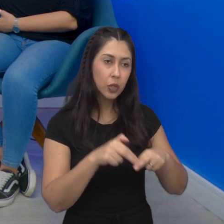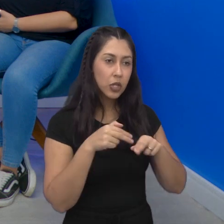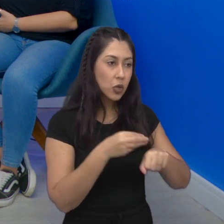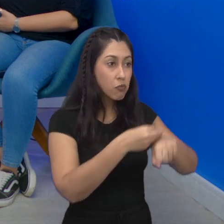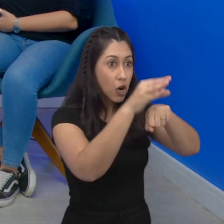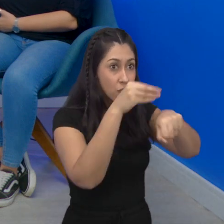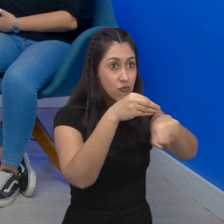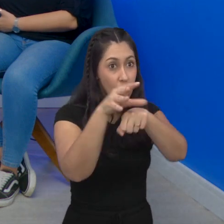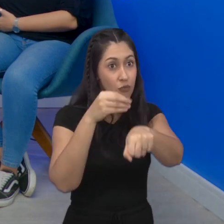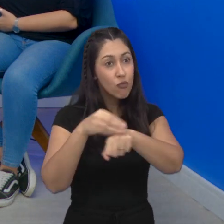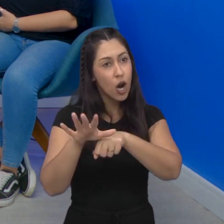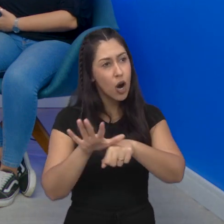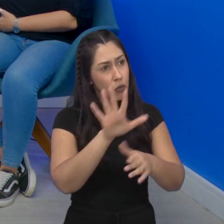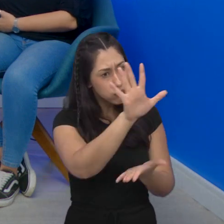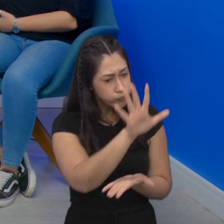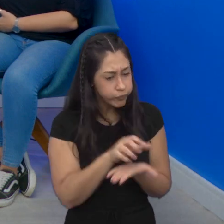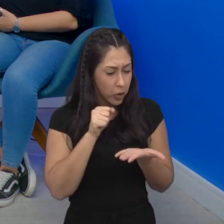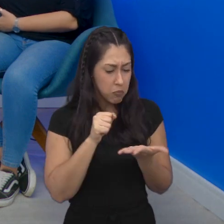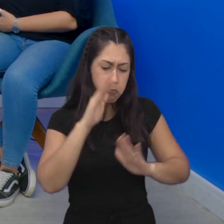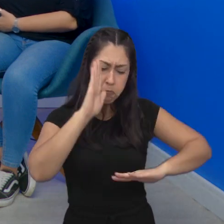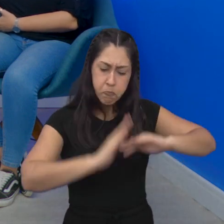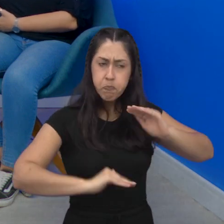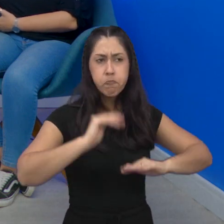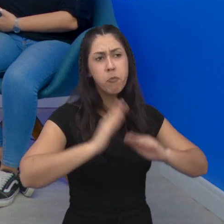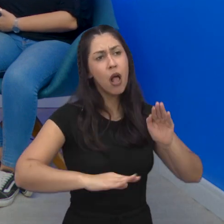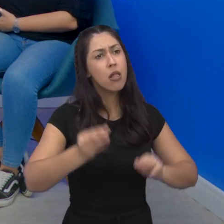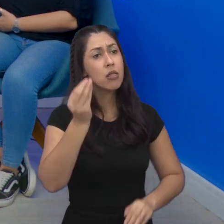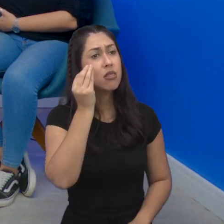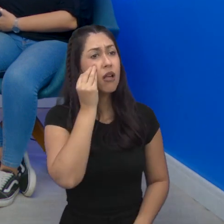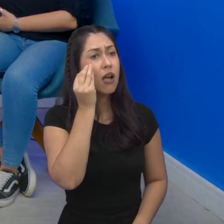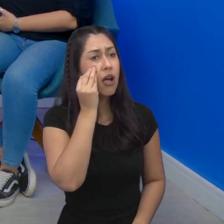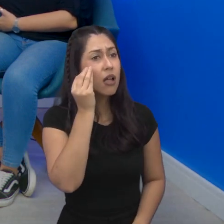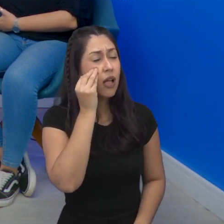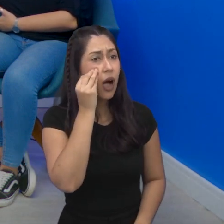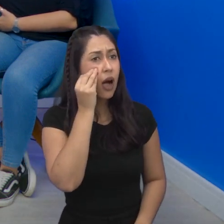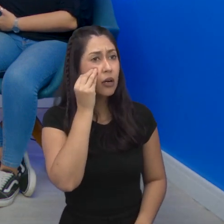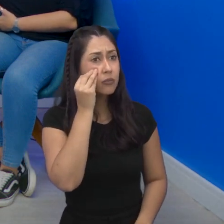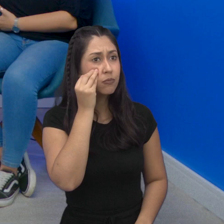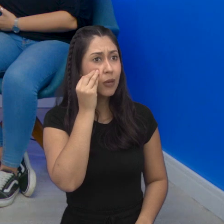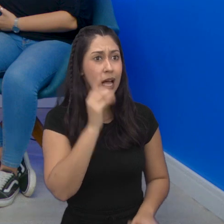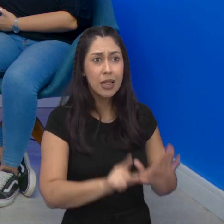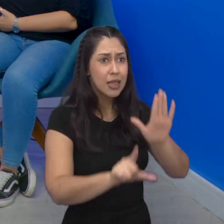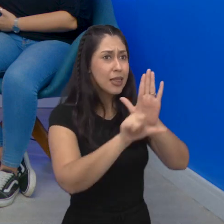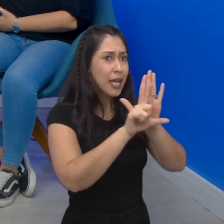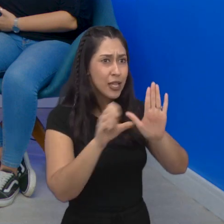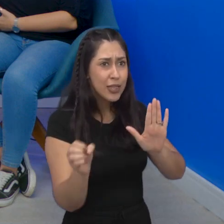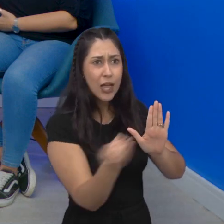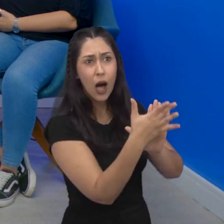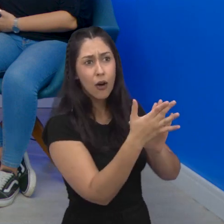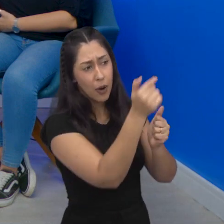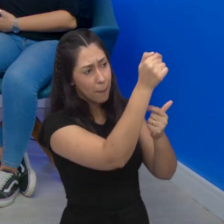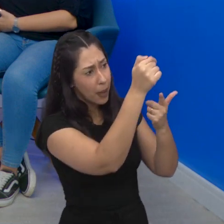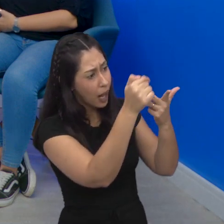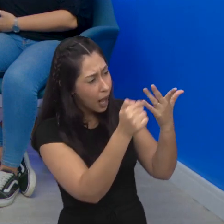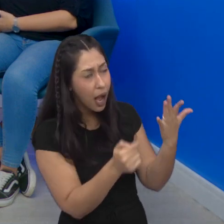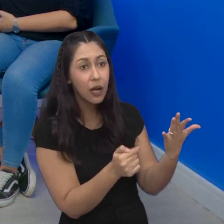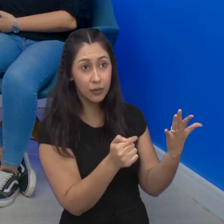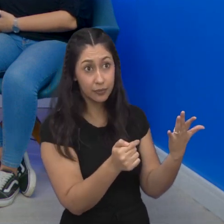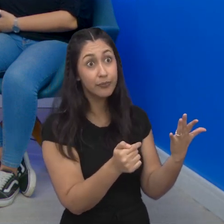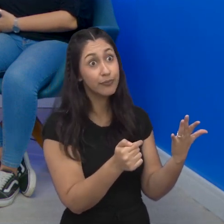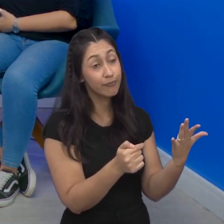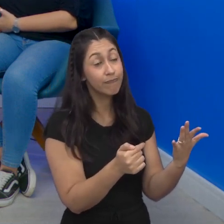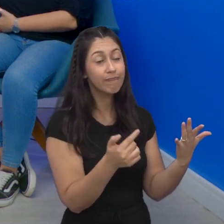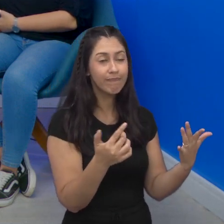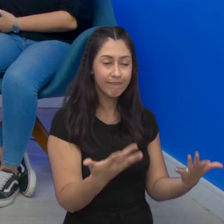essas recomendações viram prática na palavra do dirigente, na tentativa de desenvolver novas leis e tudo isso que a gente já